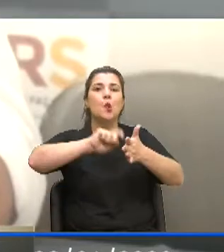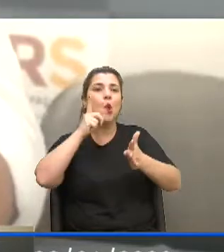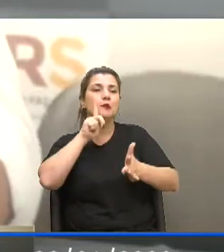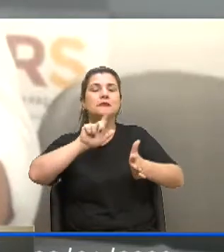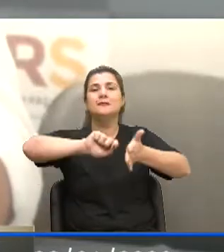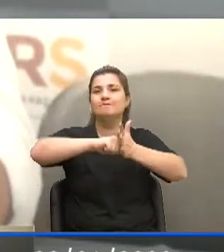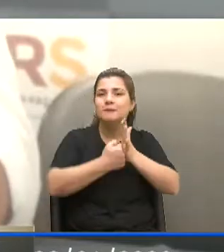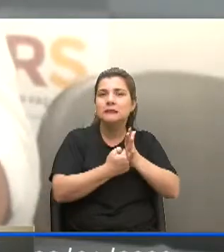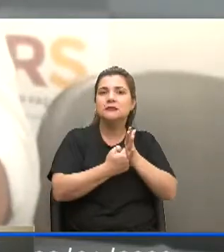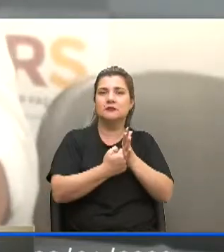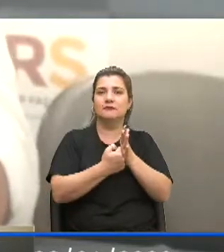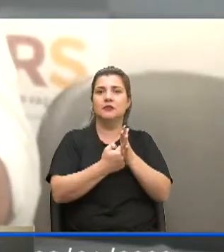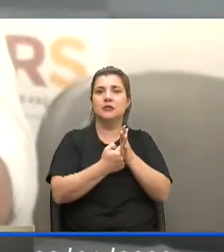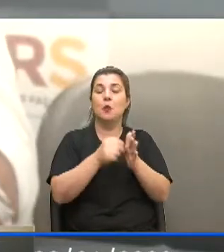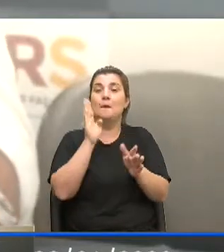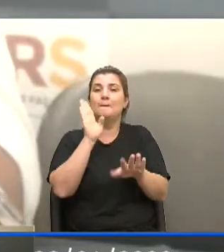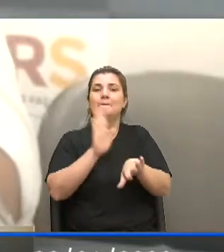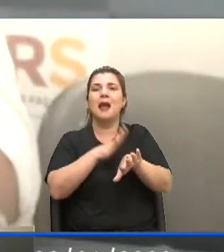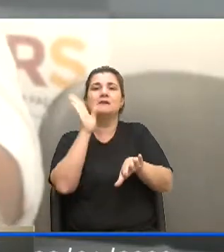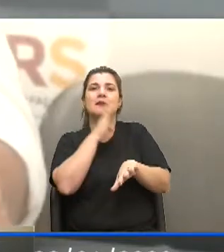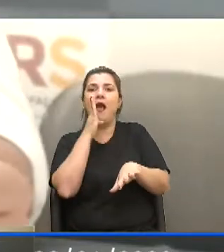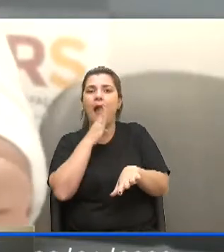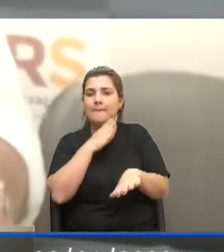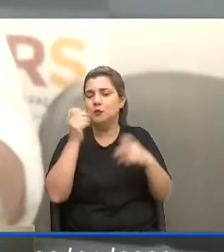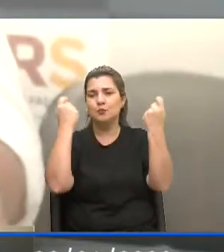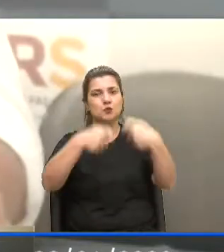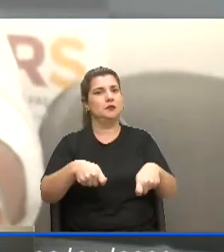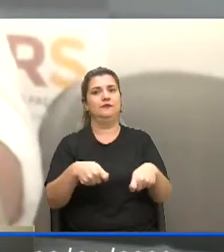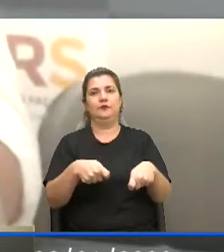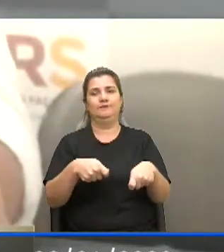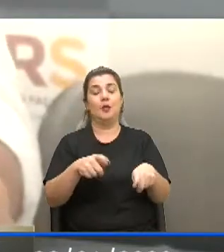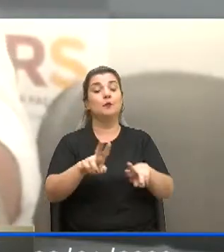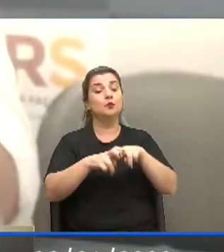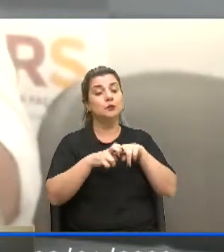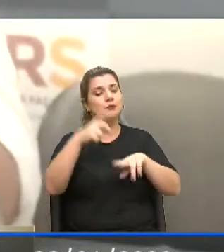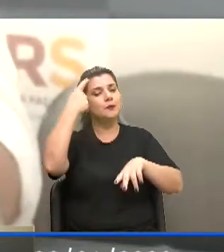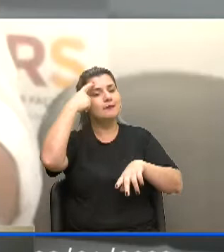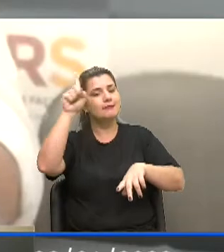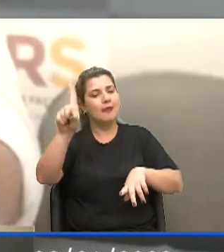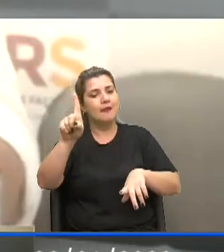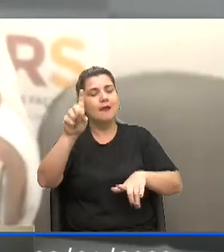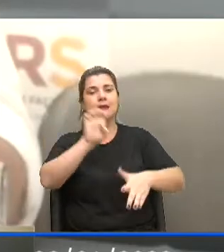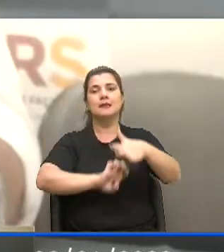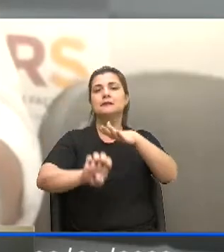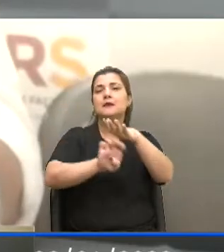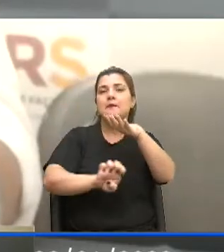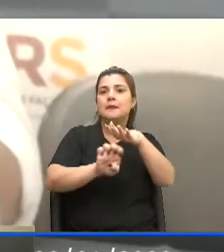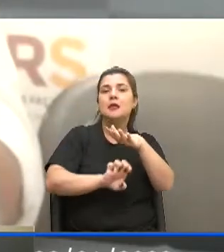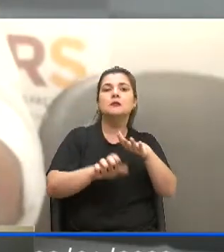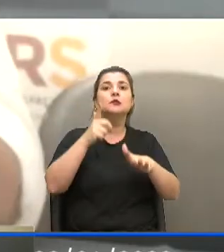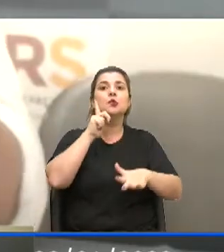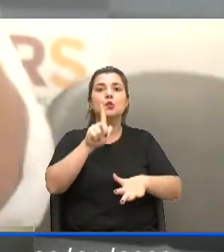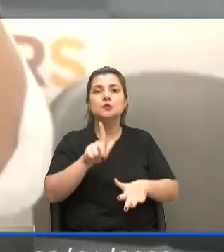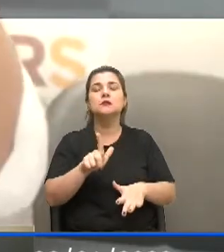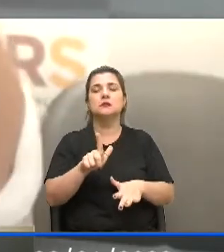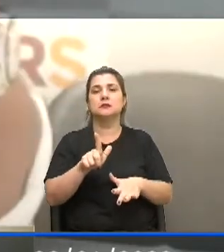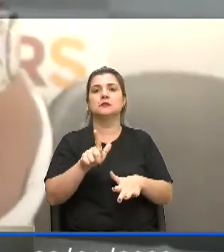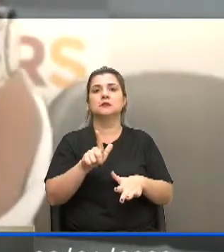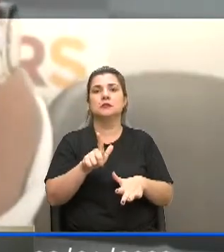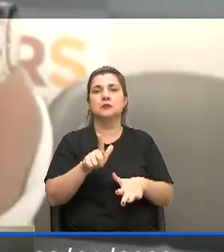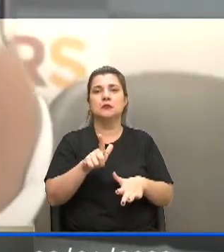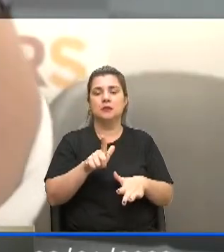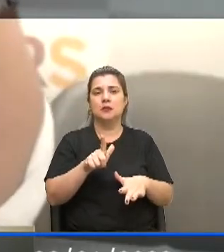mais precoce possível. Então, a ideia de que as empresas possam adotar medidas para